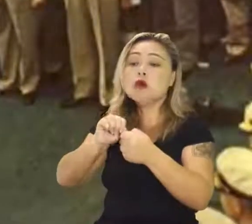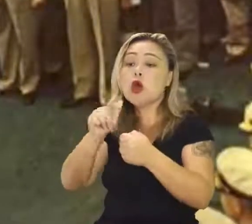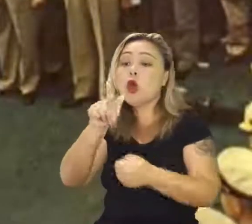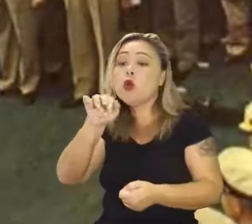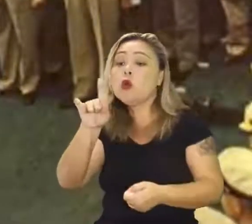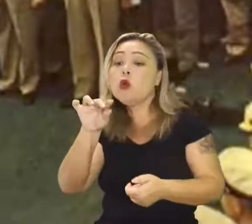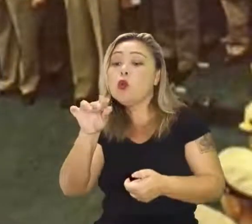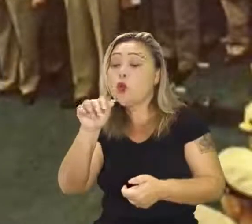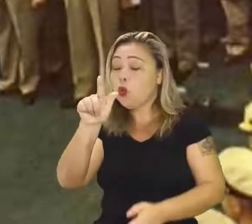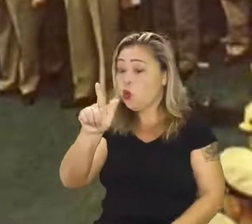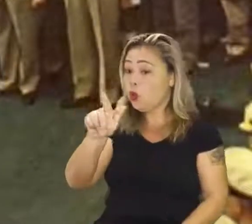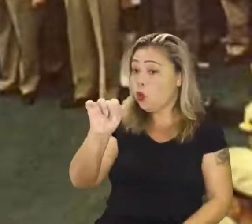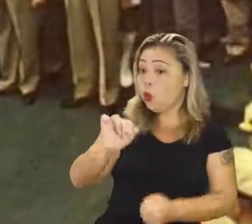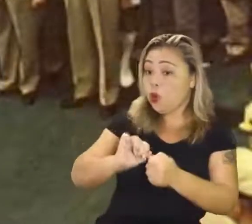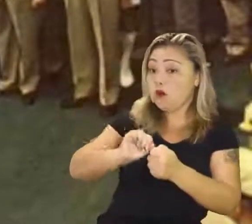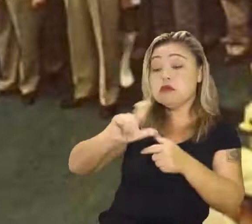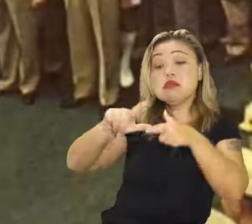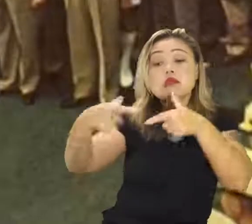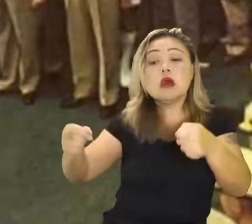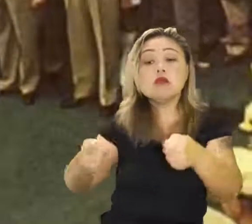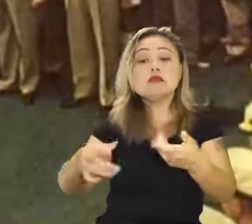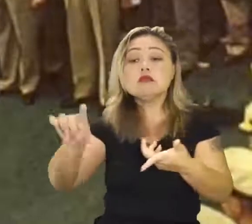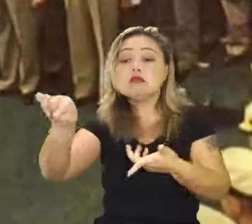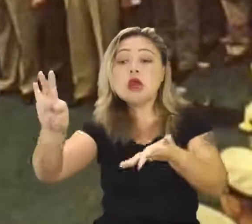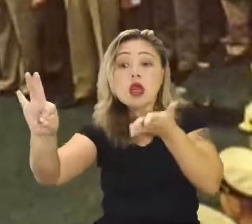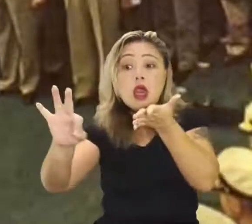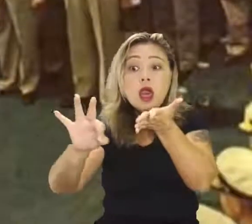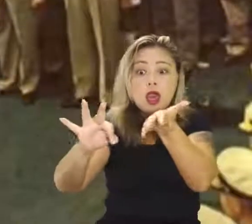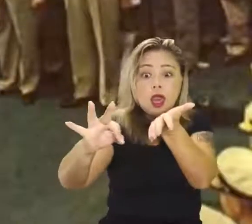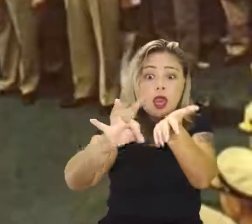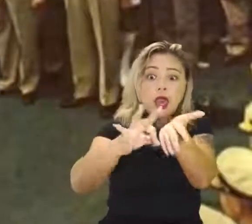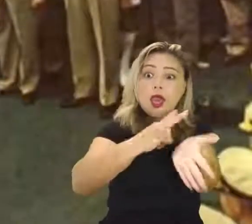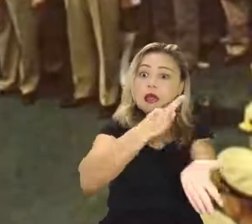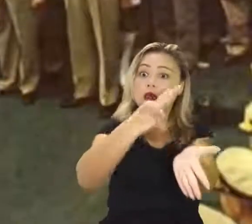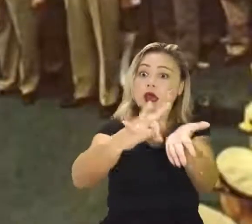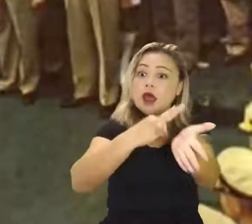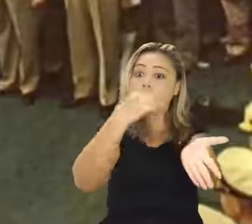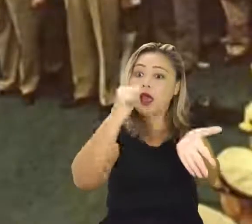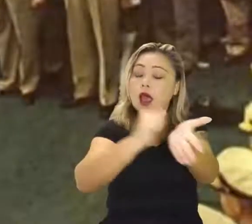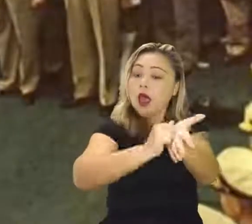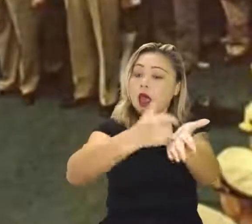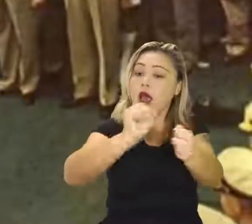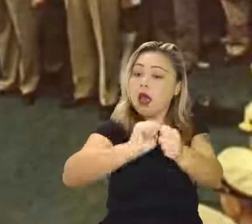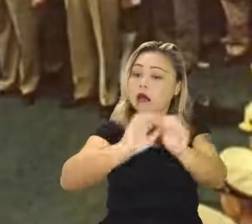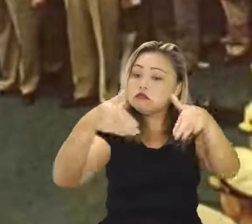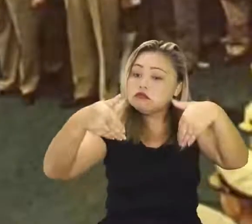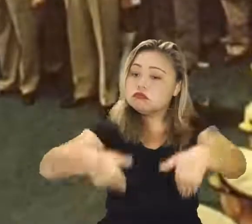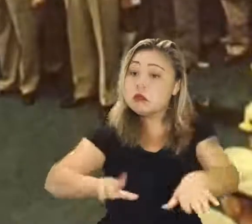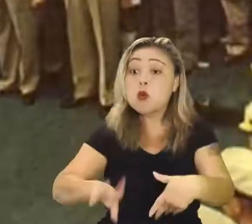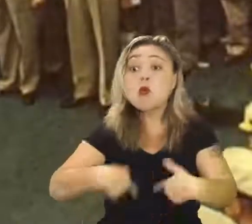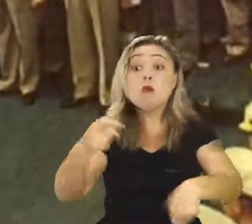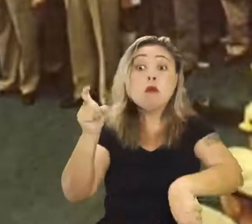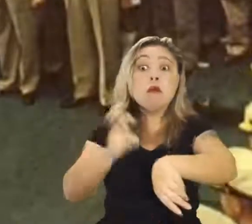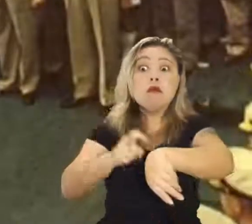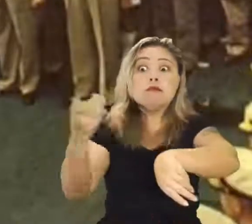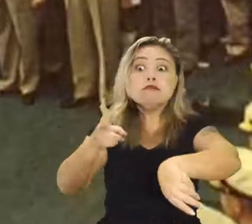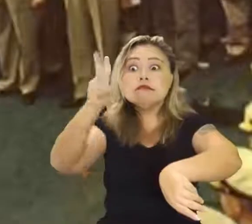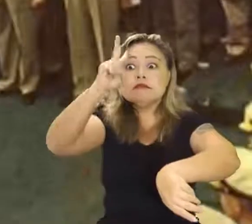golpe levou os japoneses a assinar essa rendição? Que momento é esse histórico?